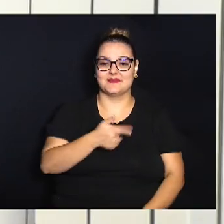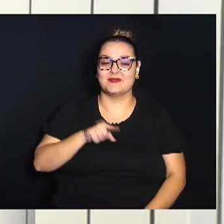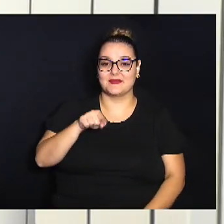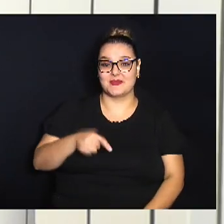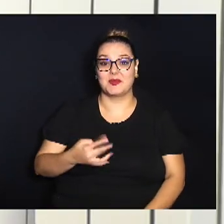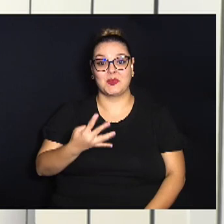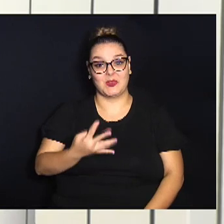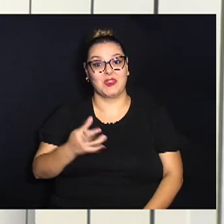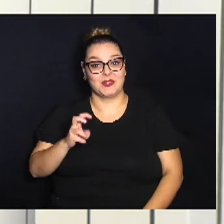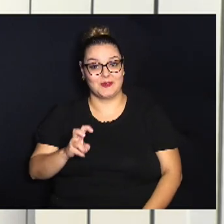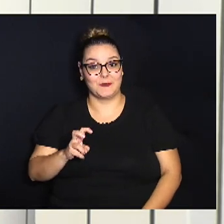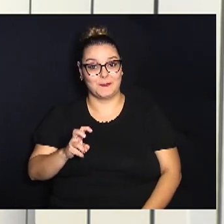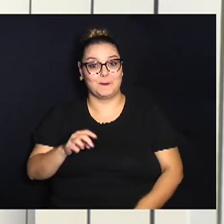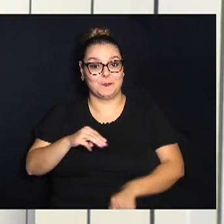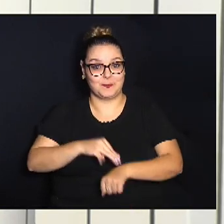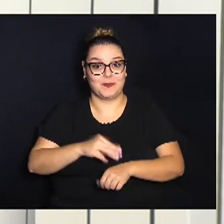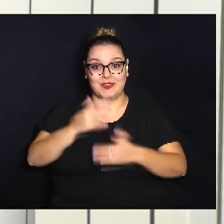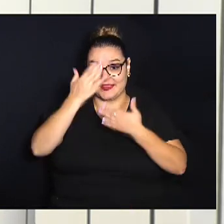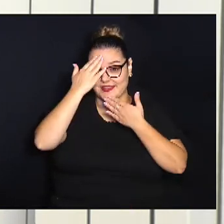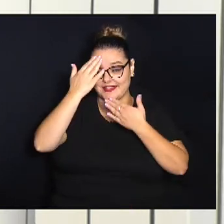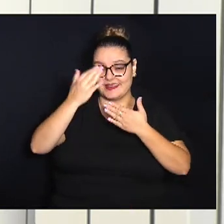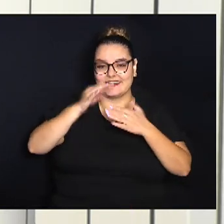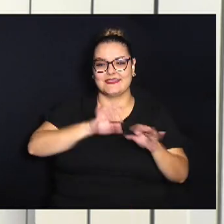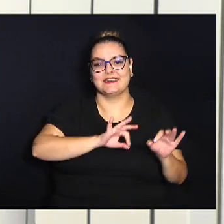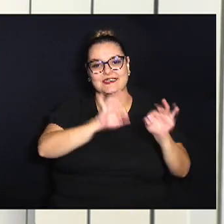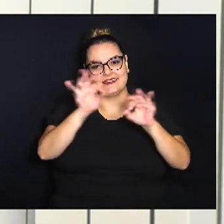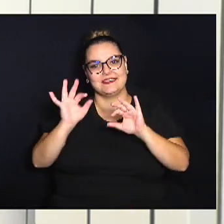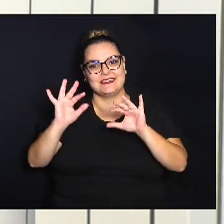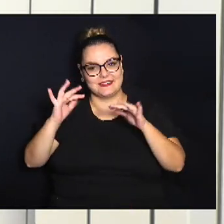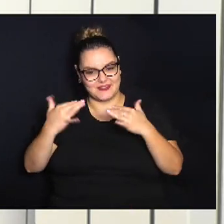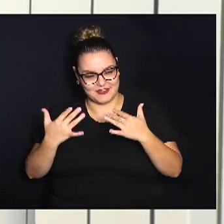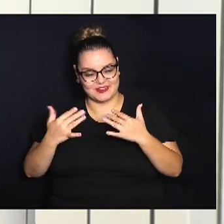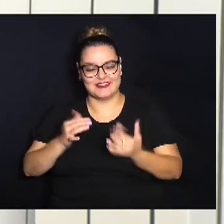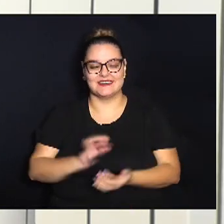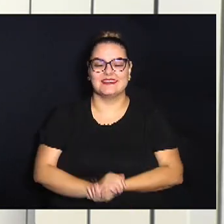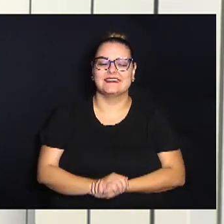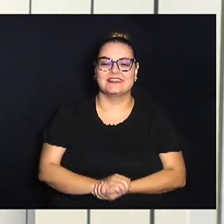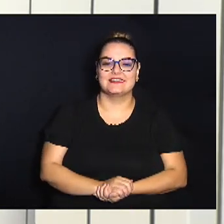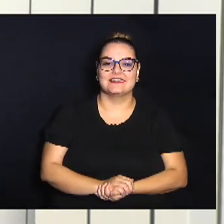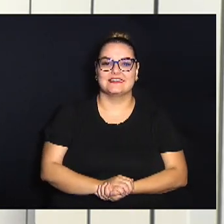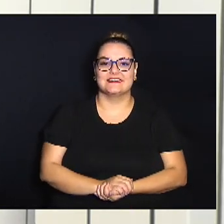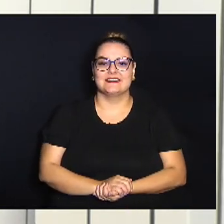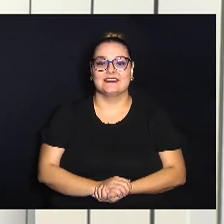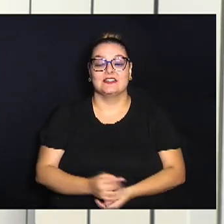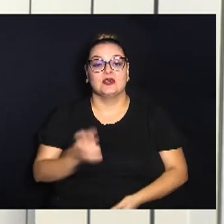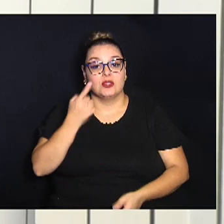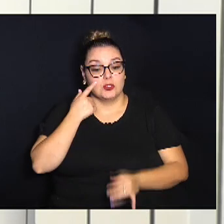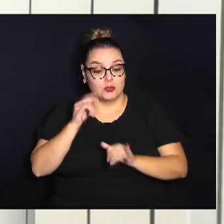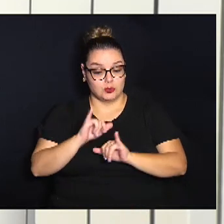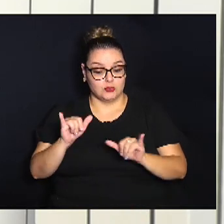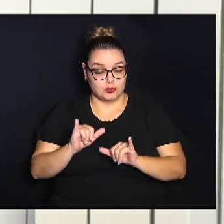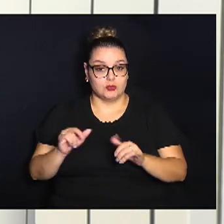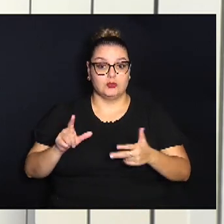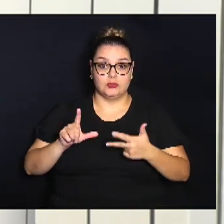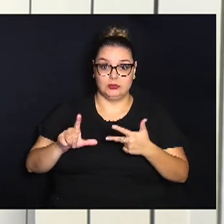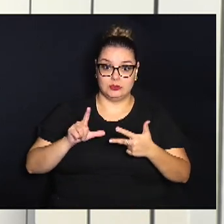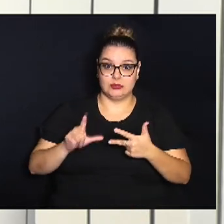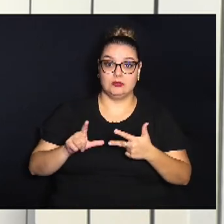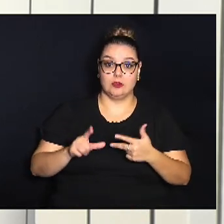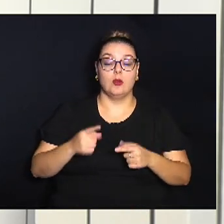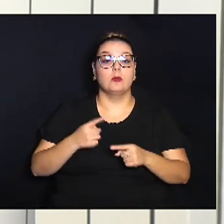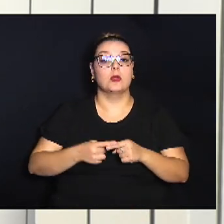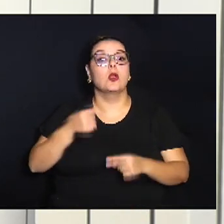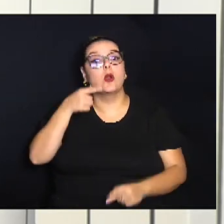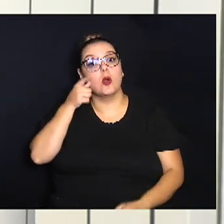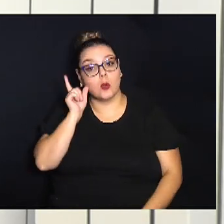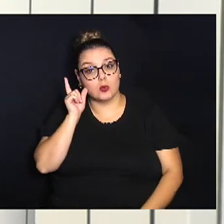12:45. Muito obrigado pela sua companhia, pela sua audiência. Hora das notícias do Legislativo, porque